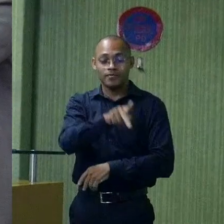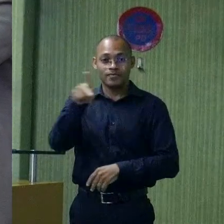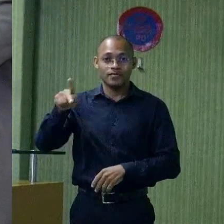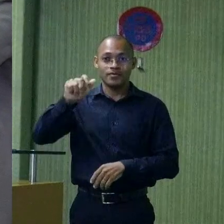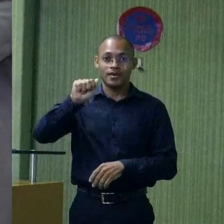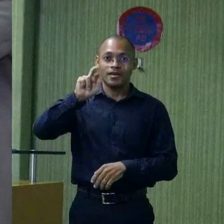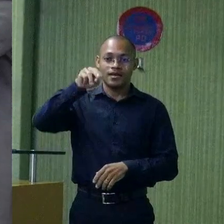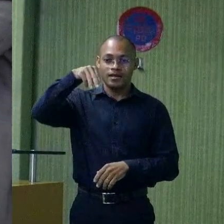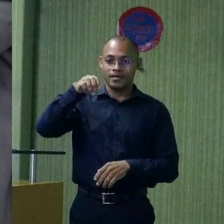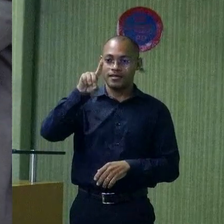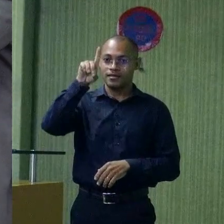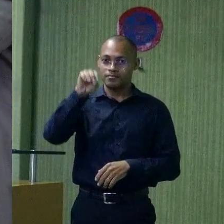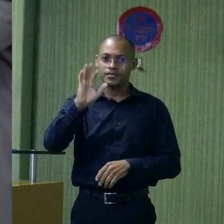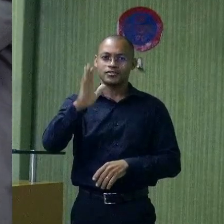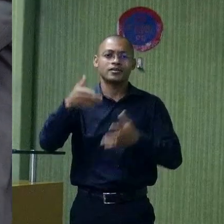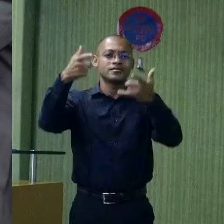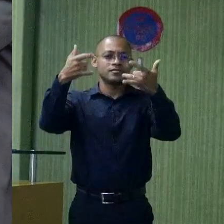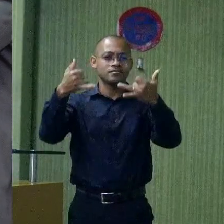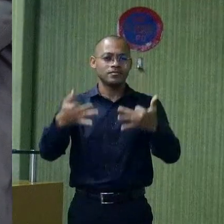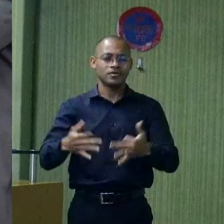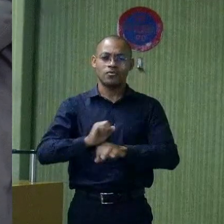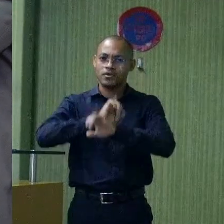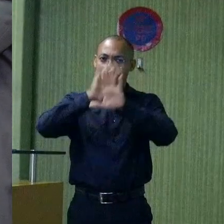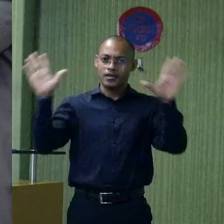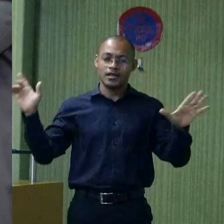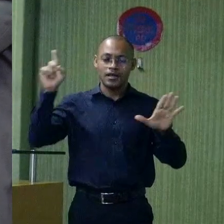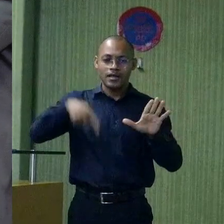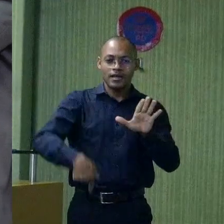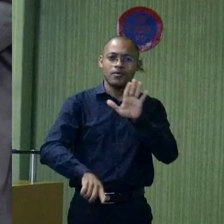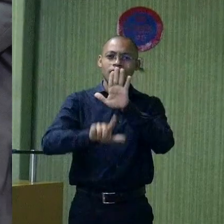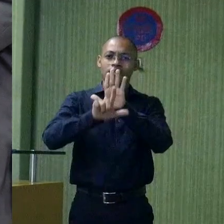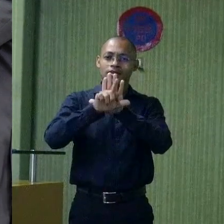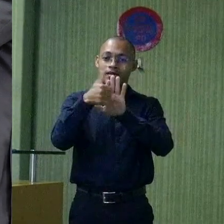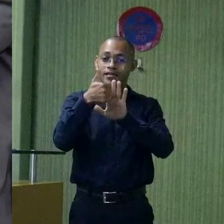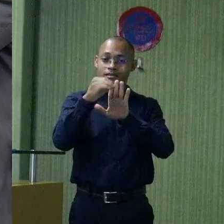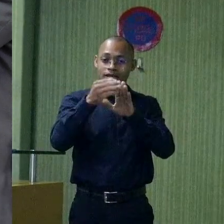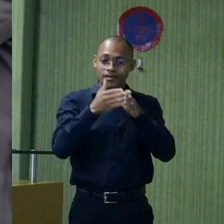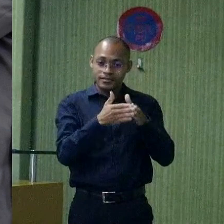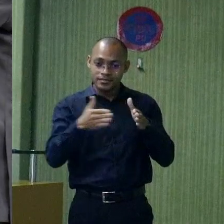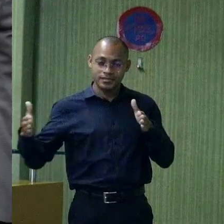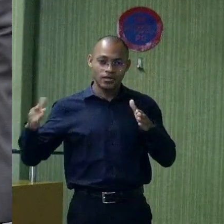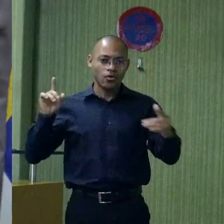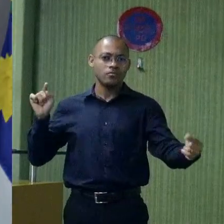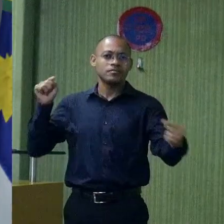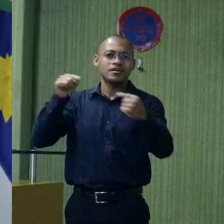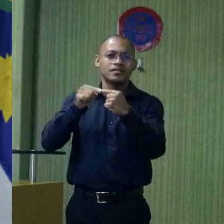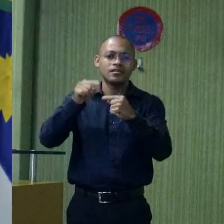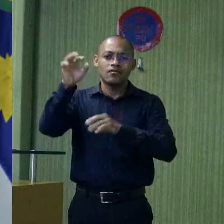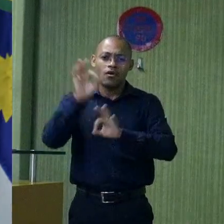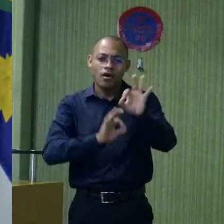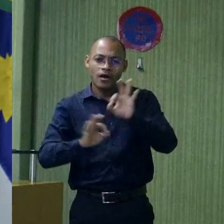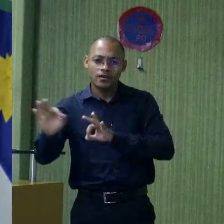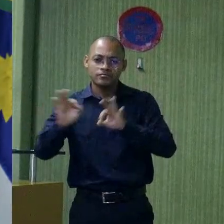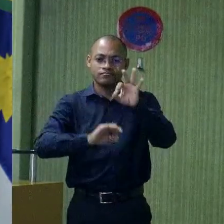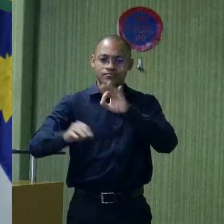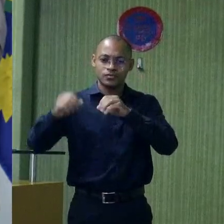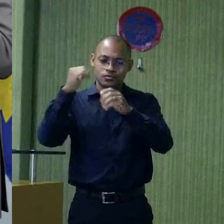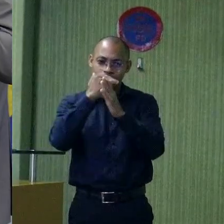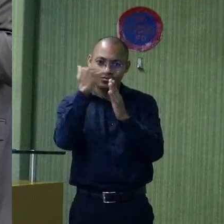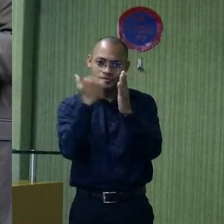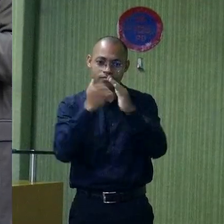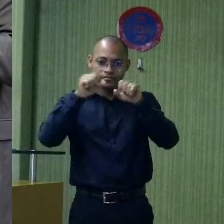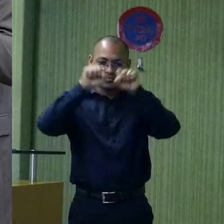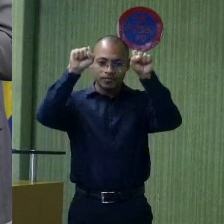né mas é uma lei com duração de 10 anos com a finalidade de articular o Sistema Nacional de Educação é o que tá